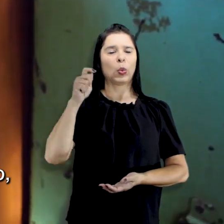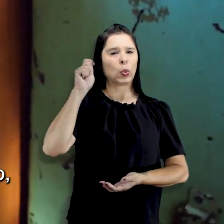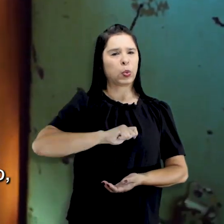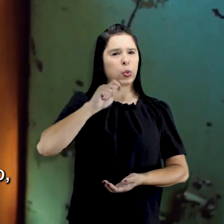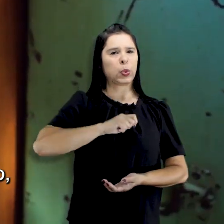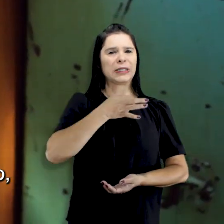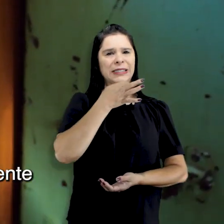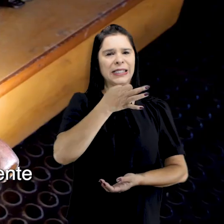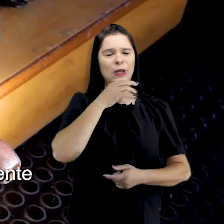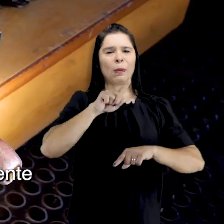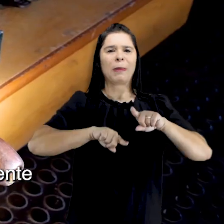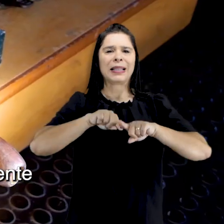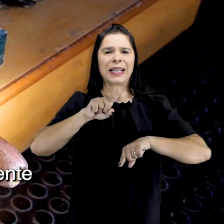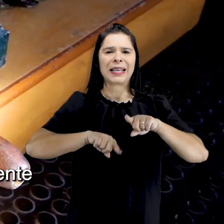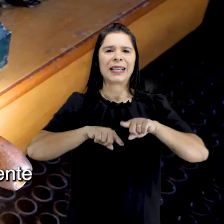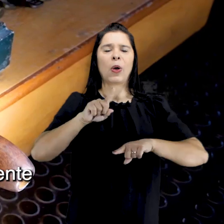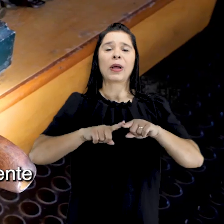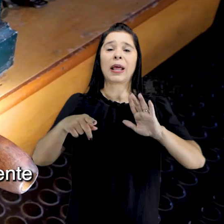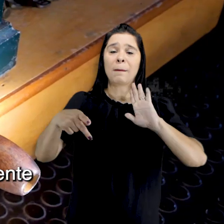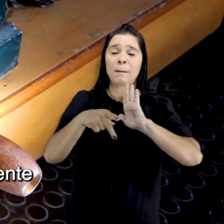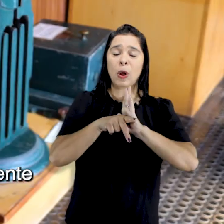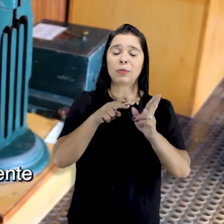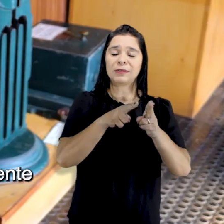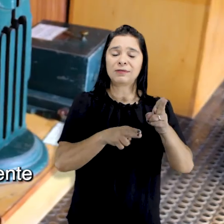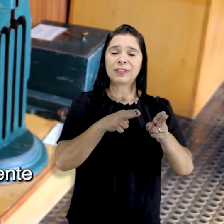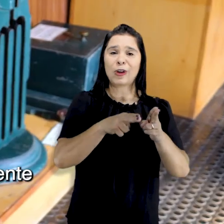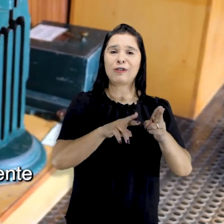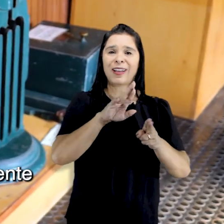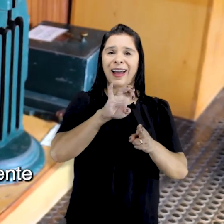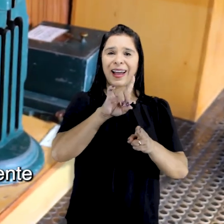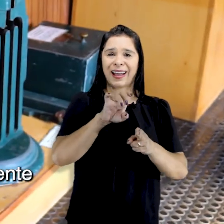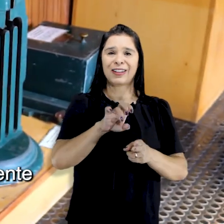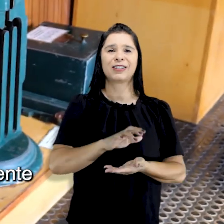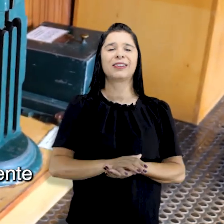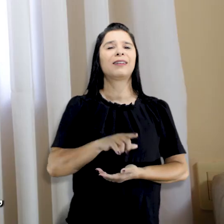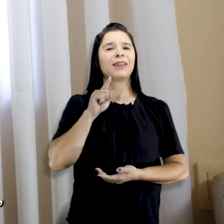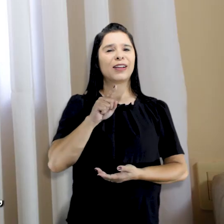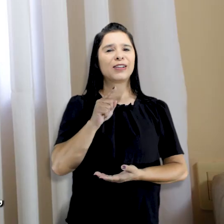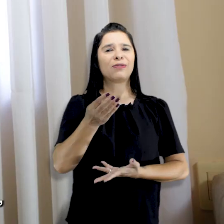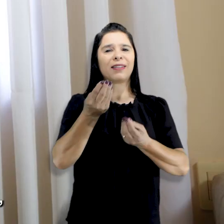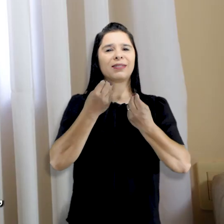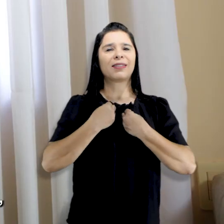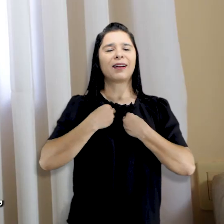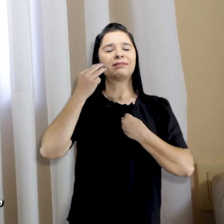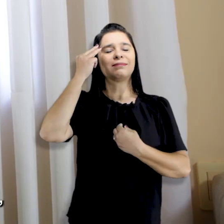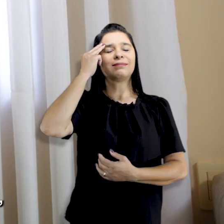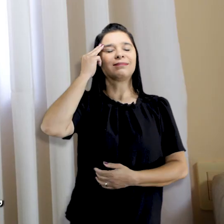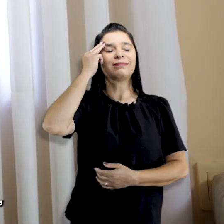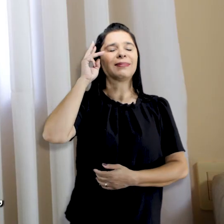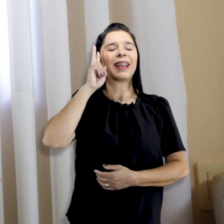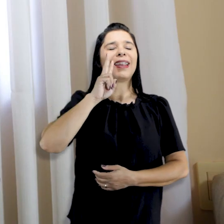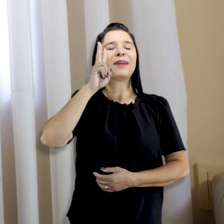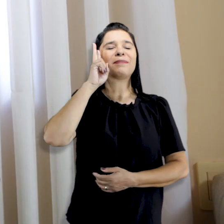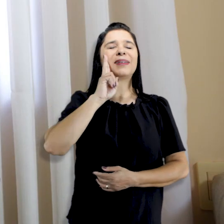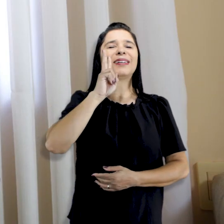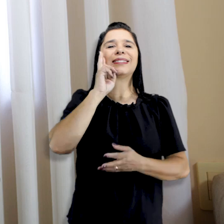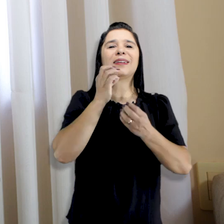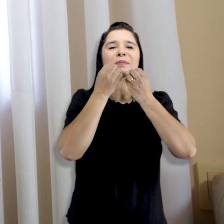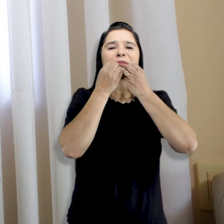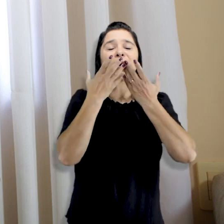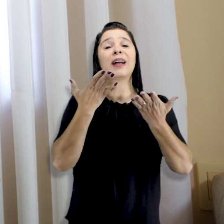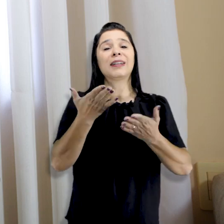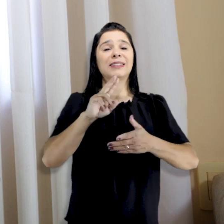que eram da rede ferroviária, e isso acho que vai trazendo para a gente uma rememoração. Além dessa questão da afetividade, eu acho que tem